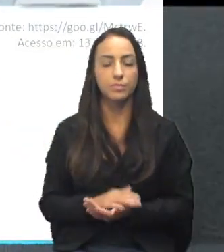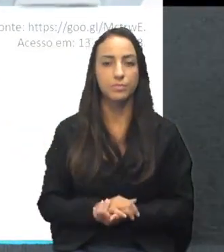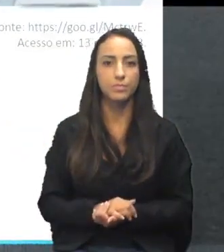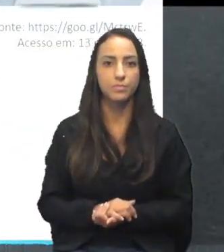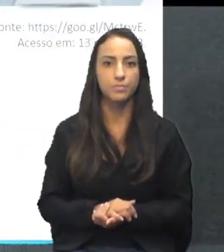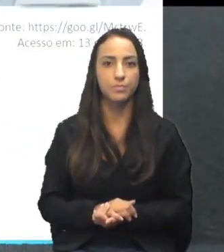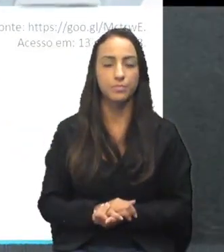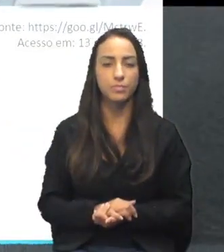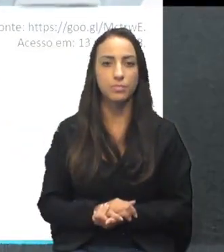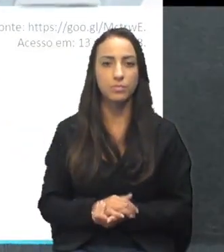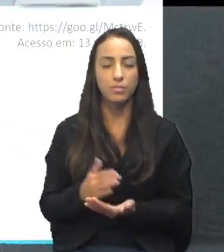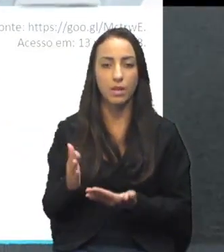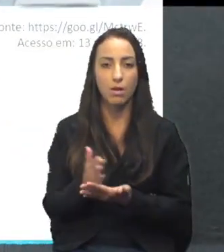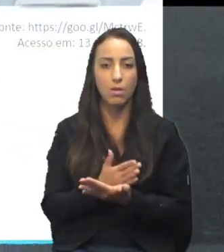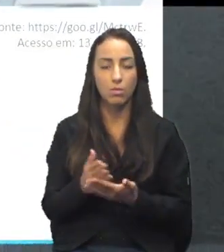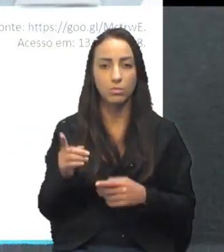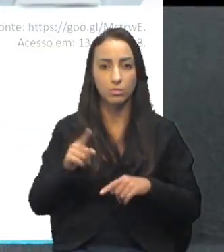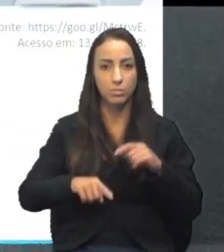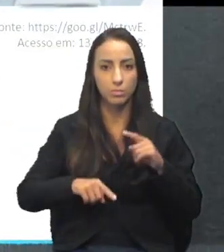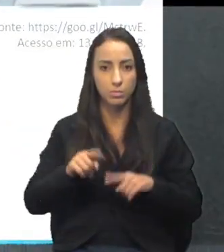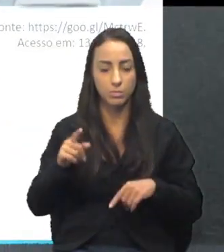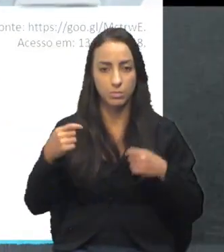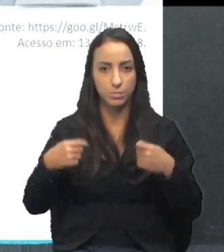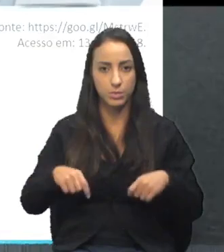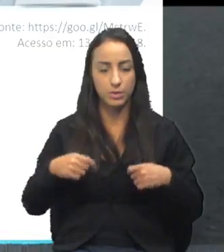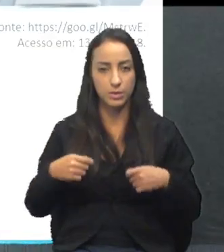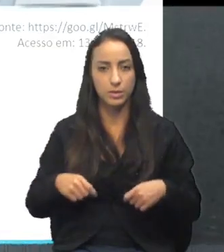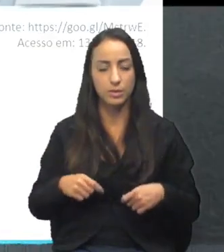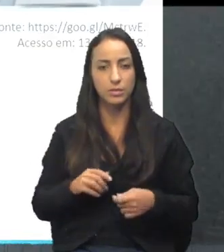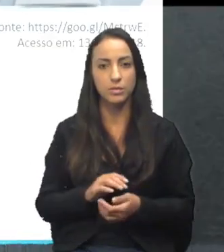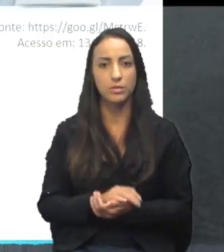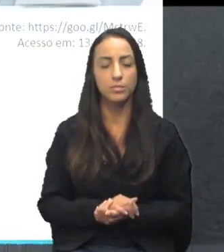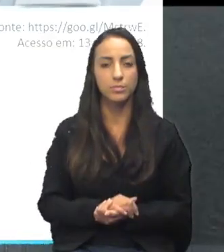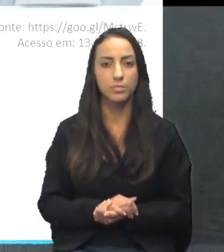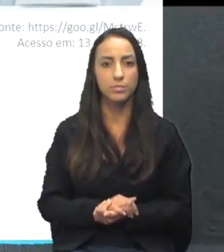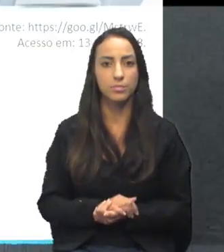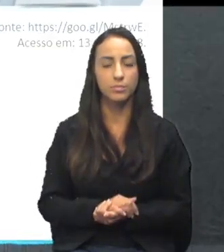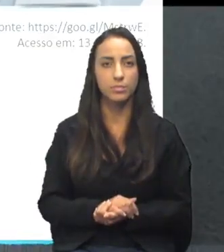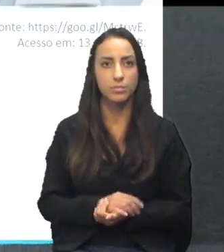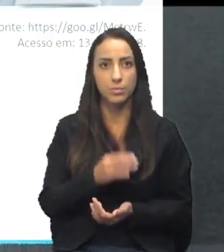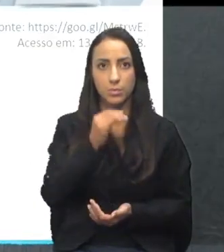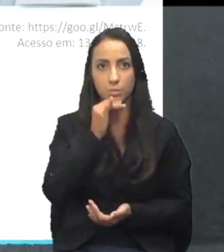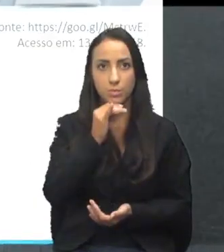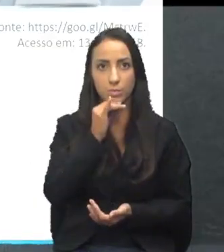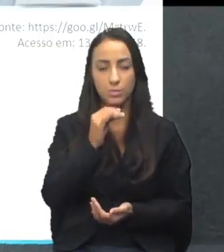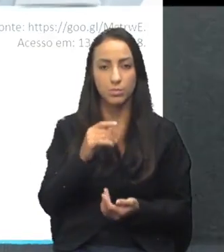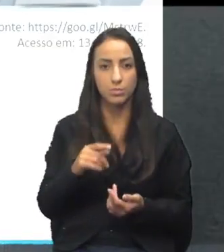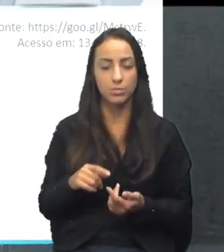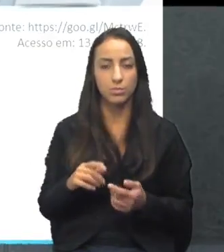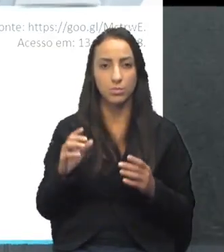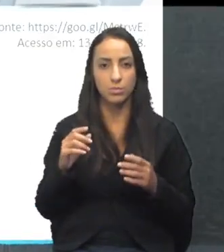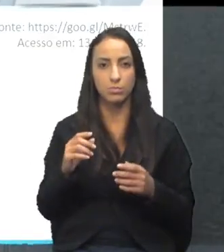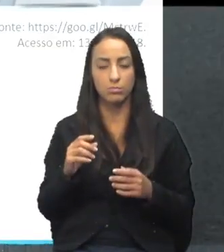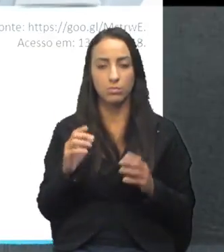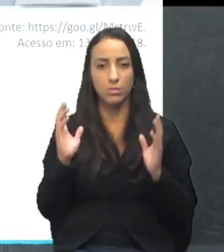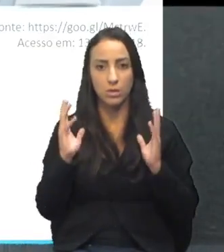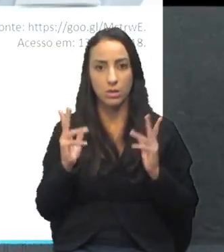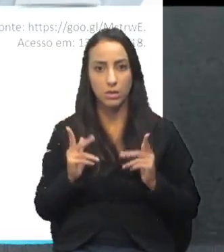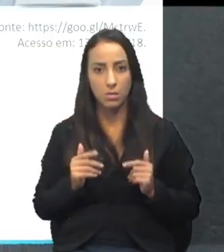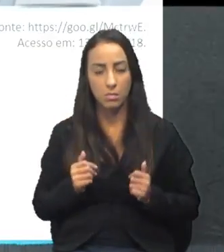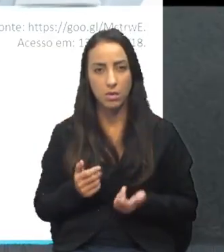Alguns materiais serão necessários para que a gente desenvolva alguns tipos de bandagem, como, por exemplo, soluções de